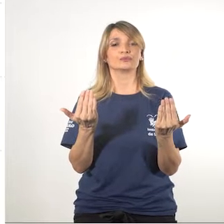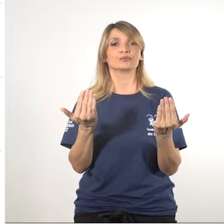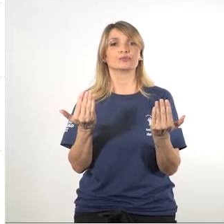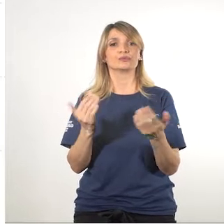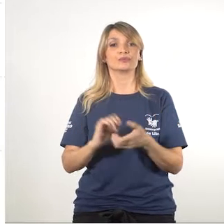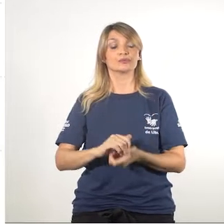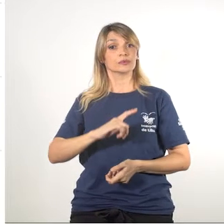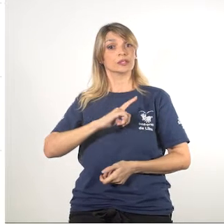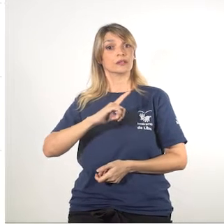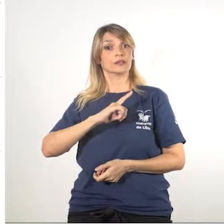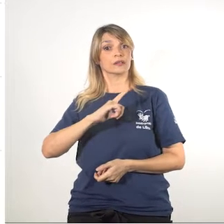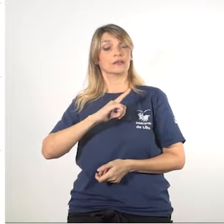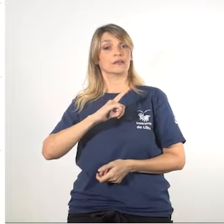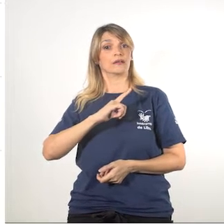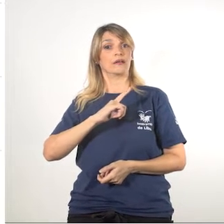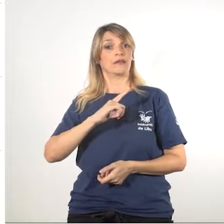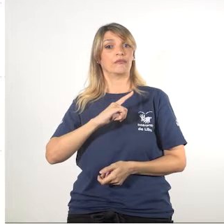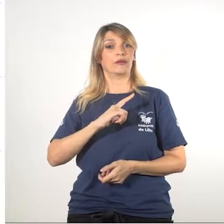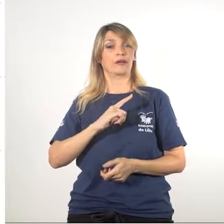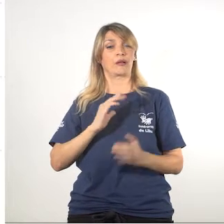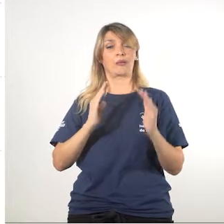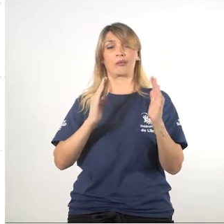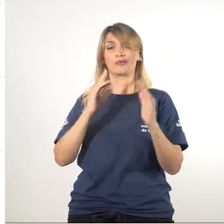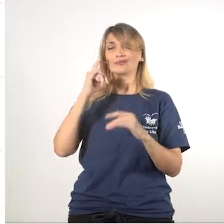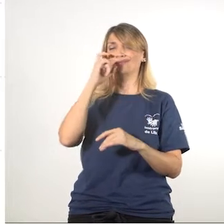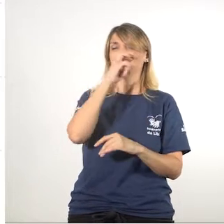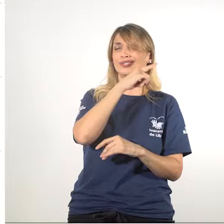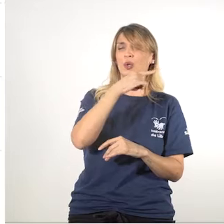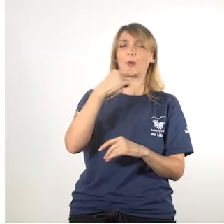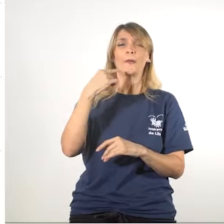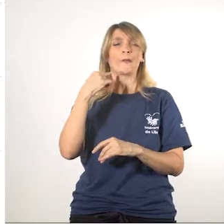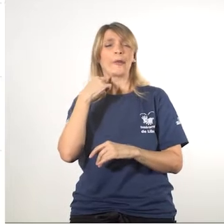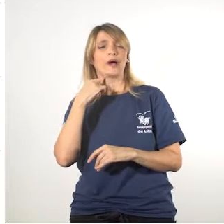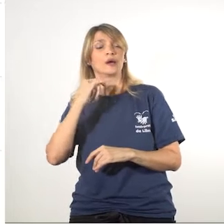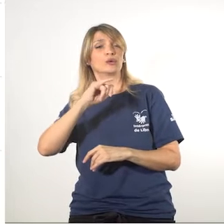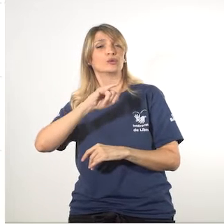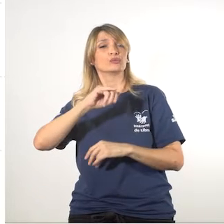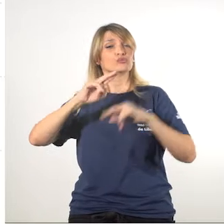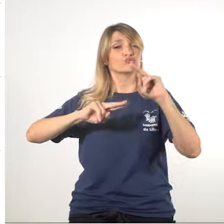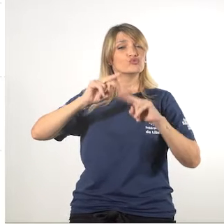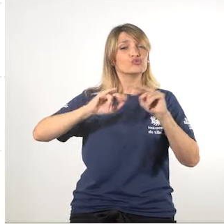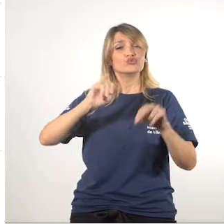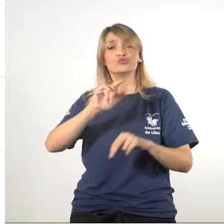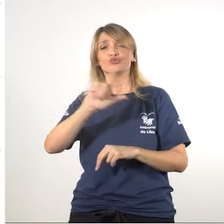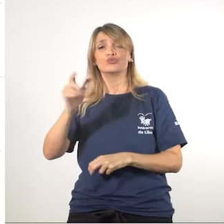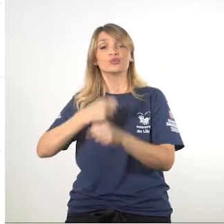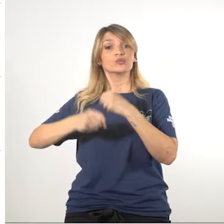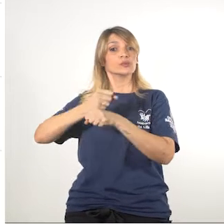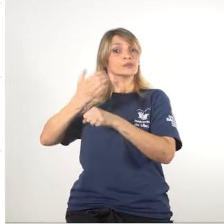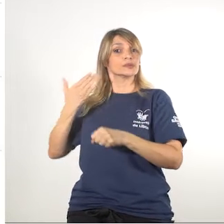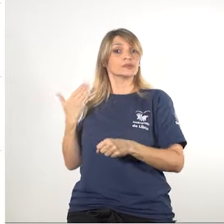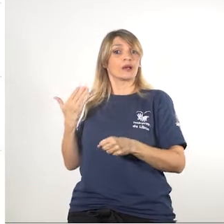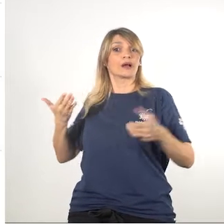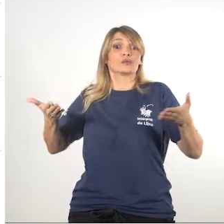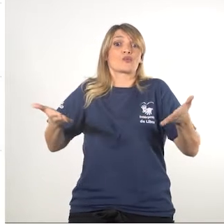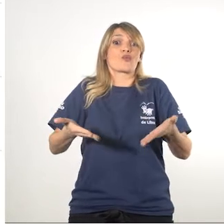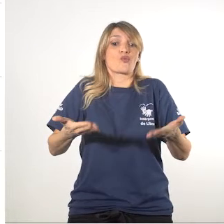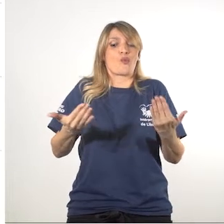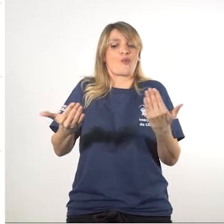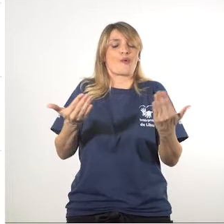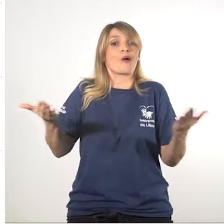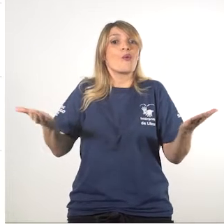Que nós tivemos no momento mais difícil, que foi maio, junho e julho do ano passado, e o quadro que nós nos encontramos hoje